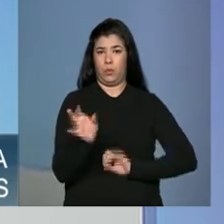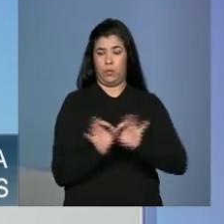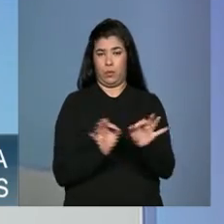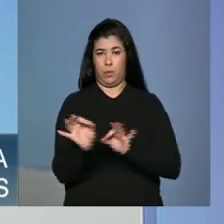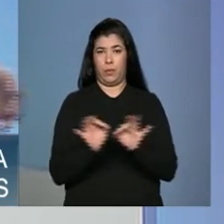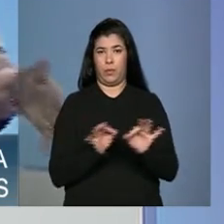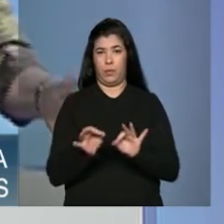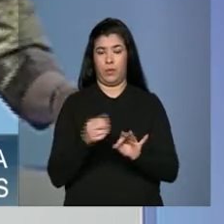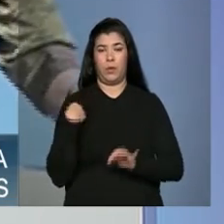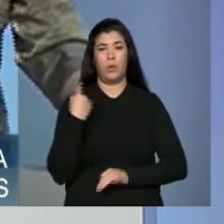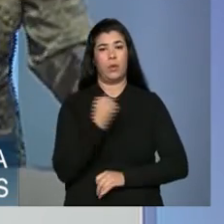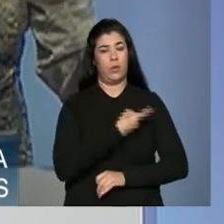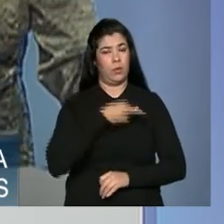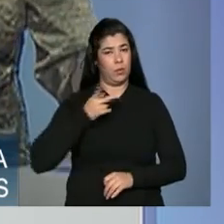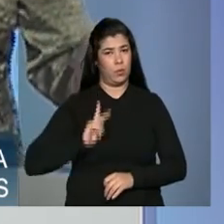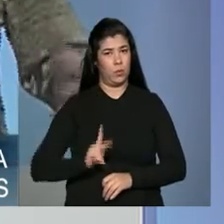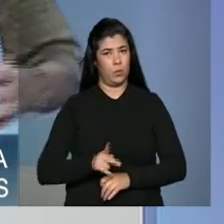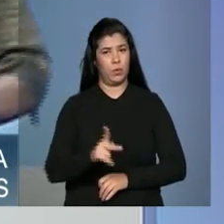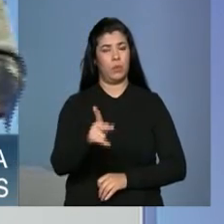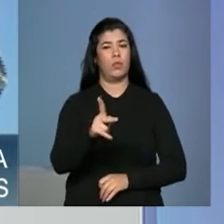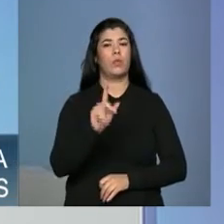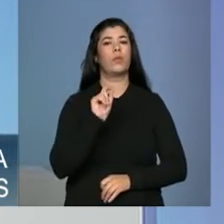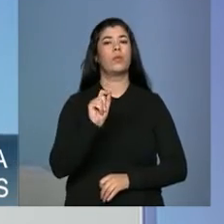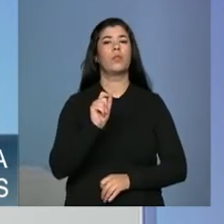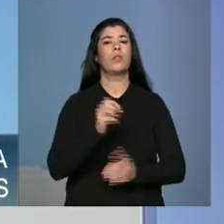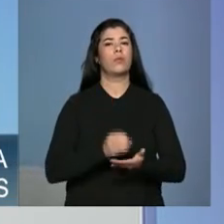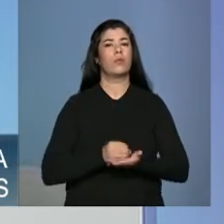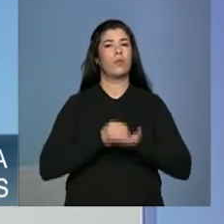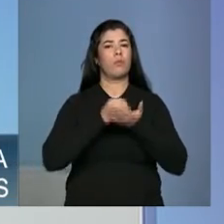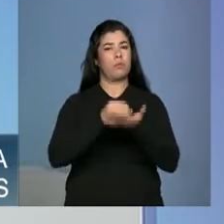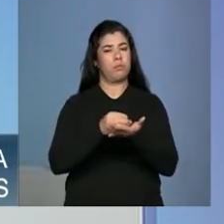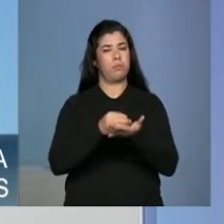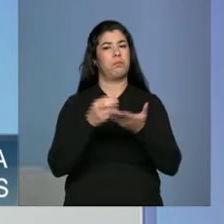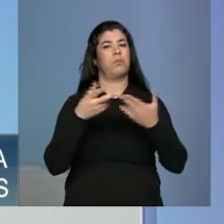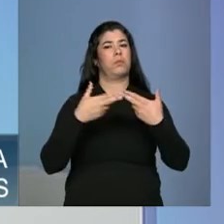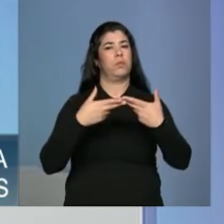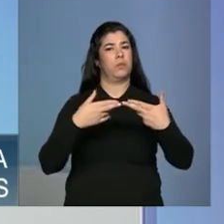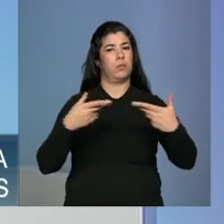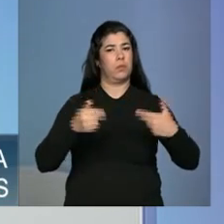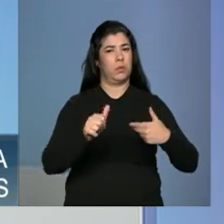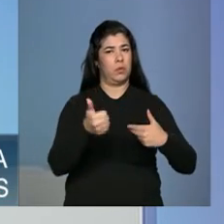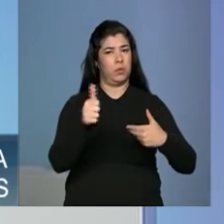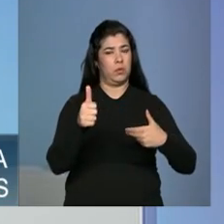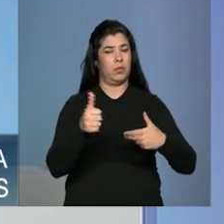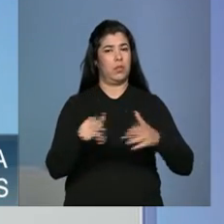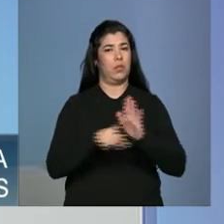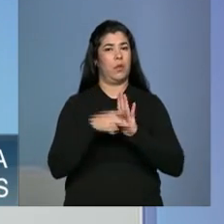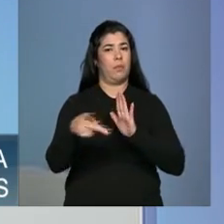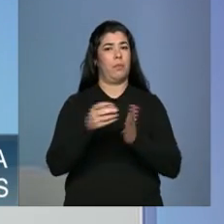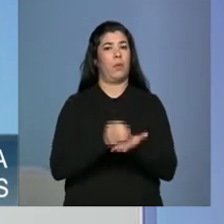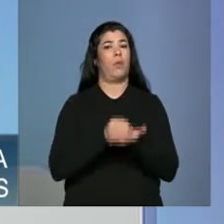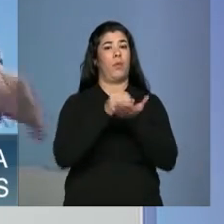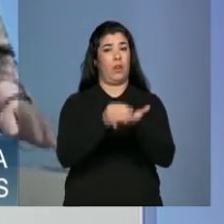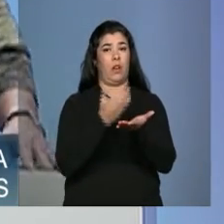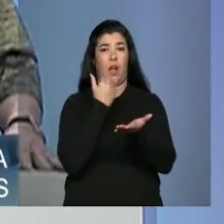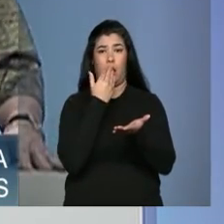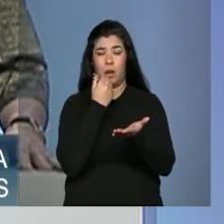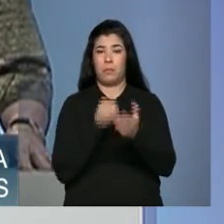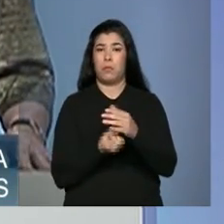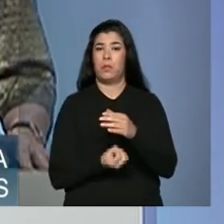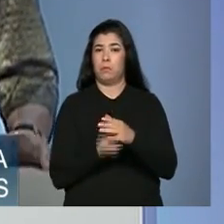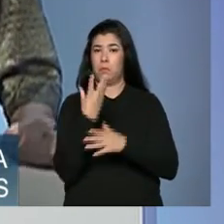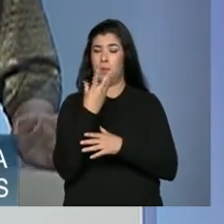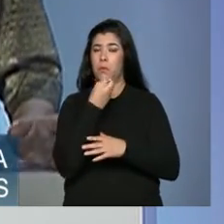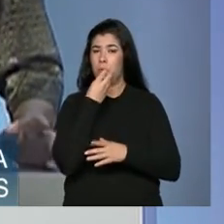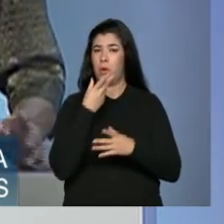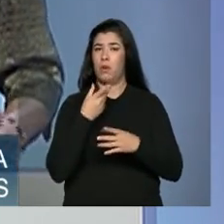planos nós continuemos não só a fornecer elementos de qualidade para a mesa da população brasileira, mas